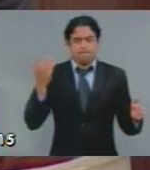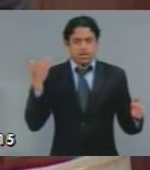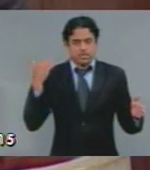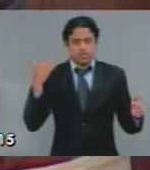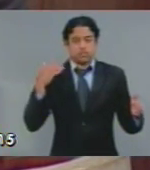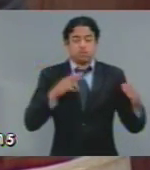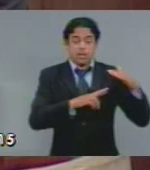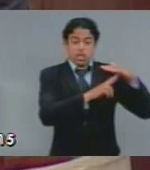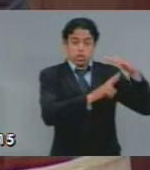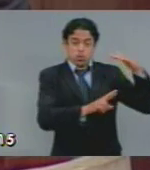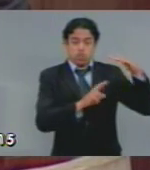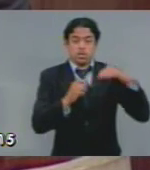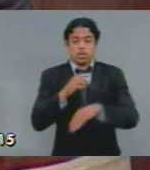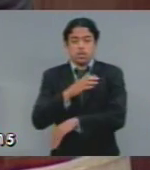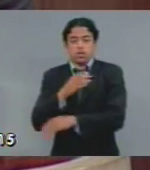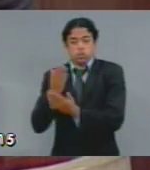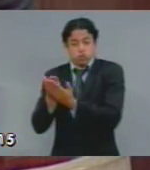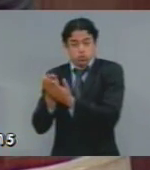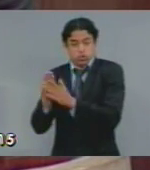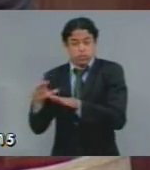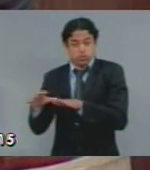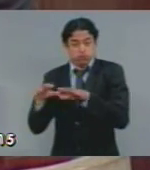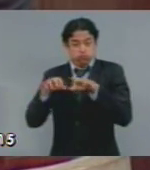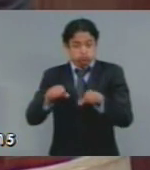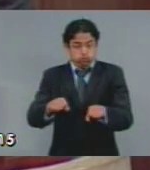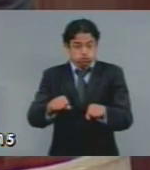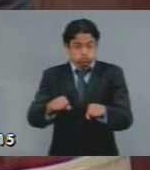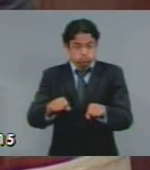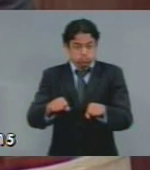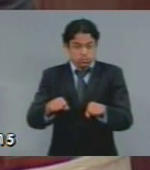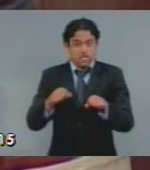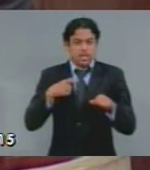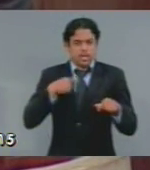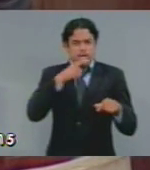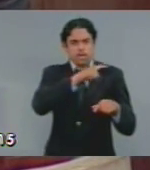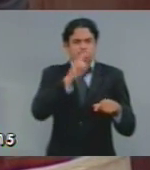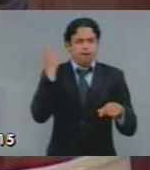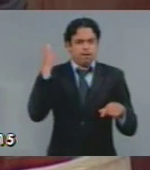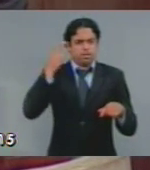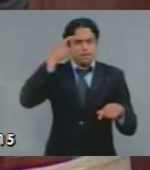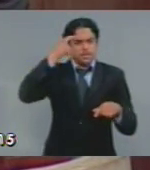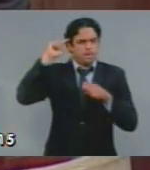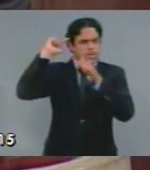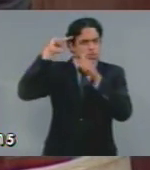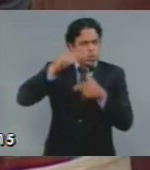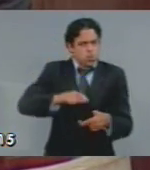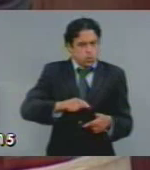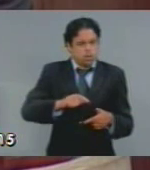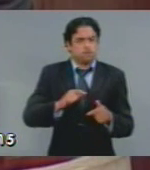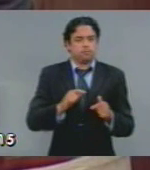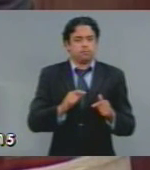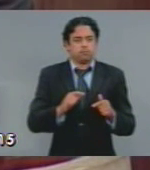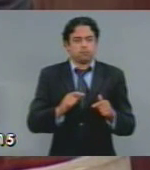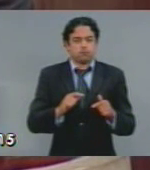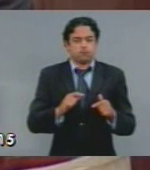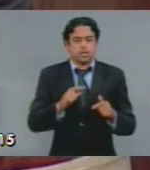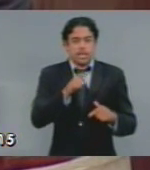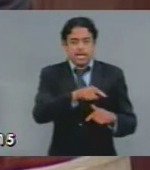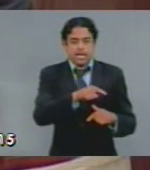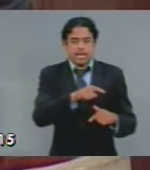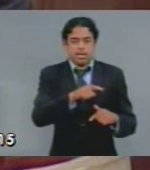na ditadura militar, Pedro Calmon, de extração conservadora, quando lhe foi solicitada a autorização